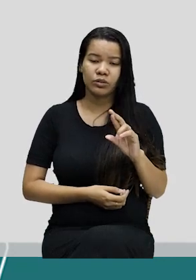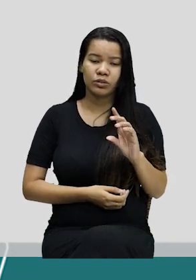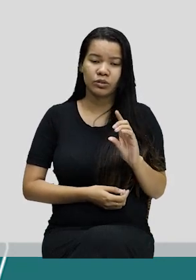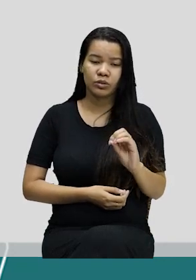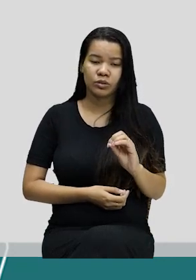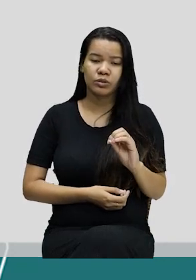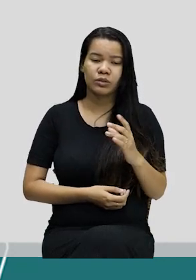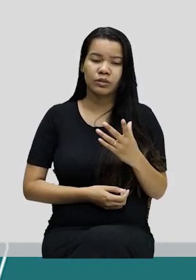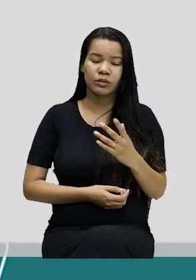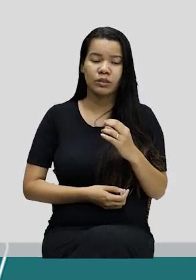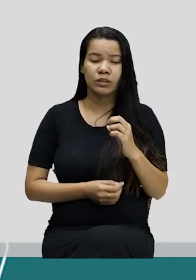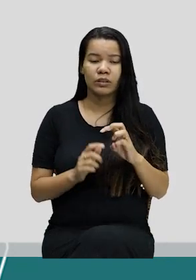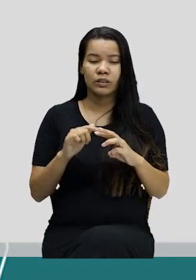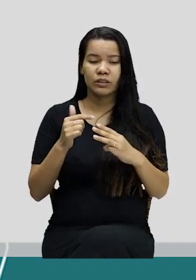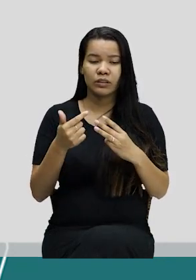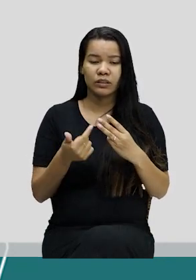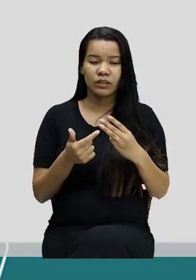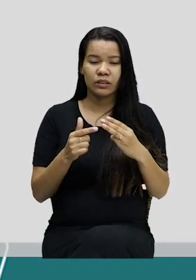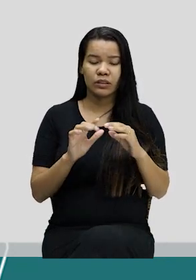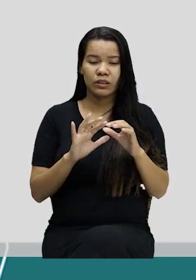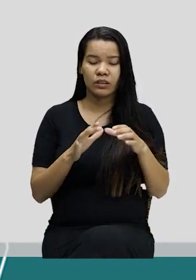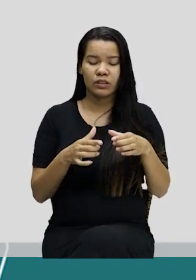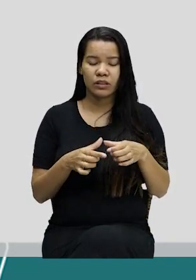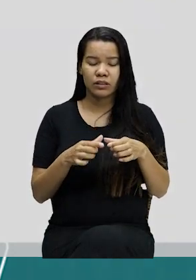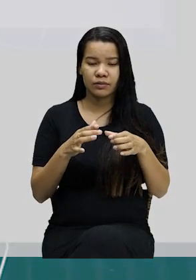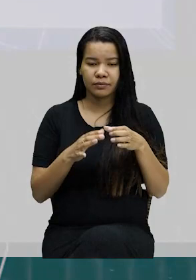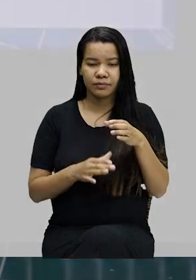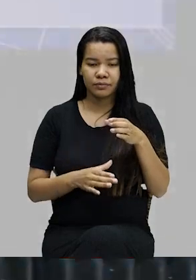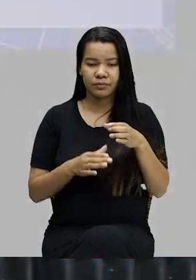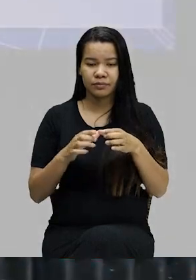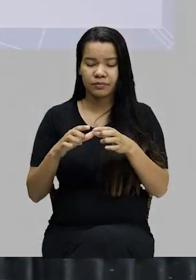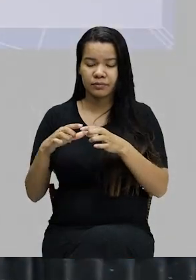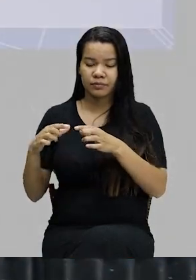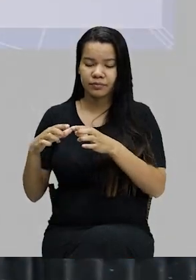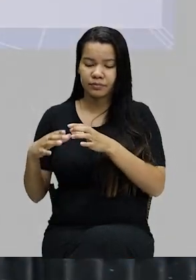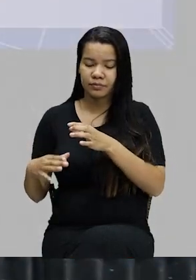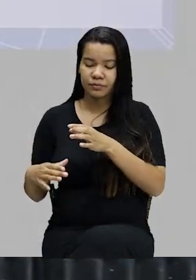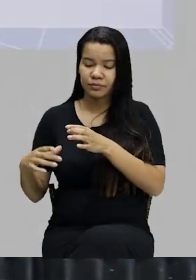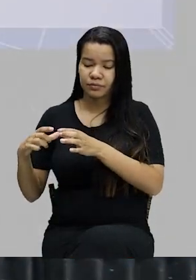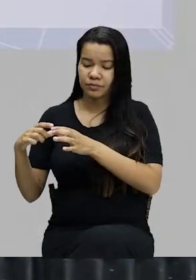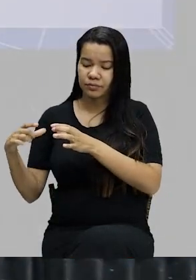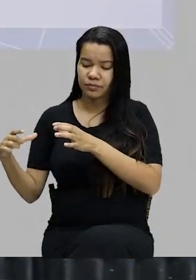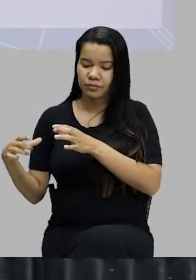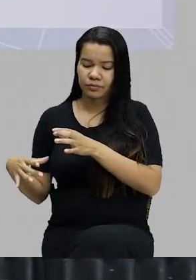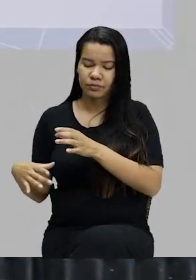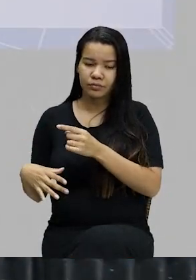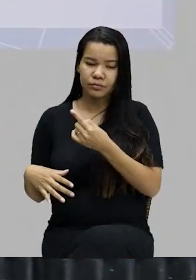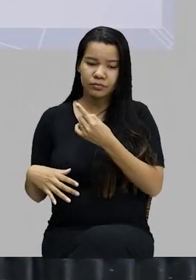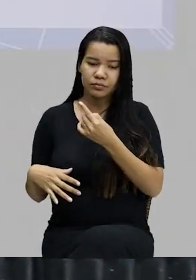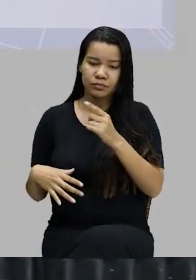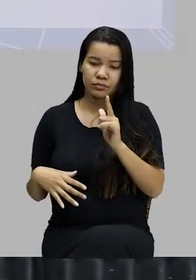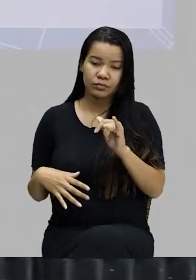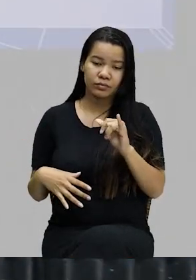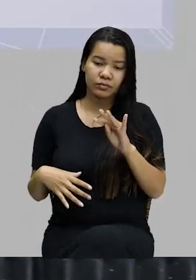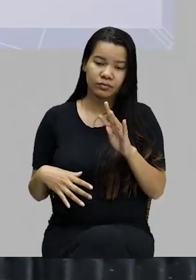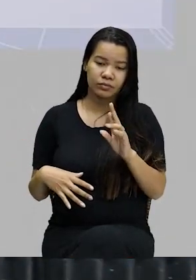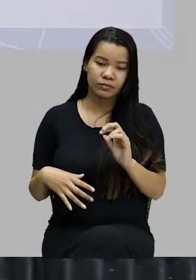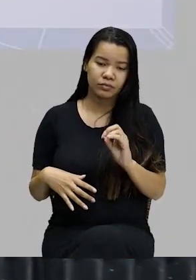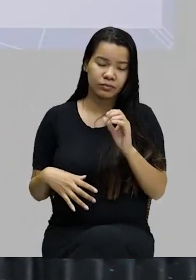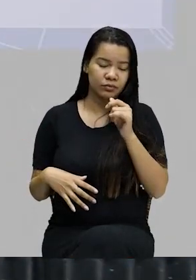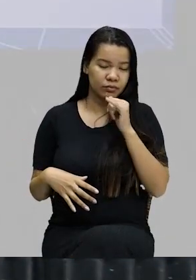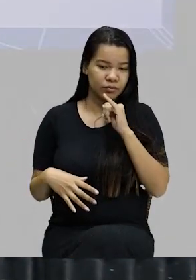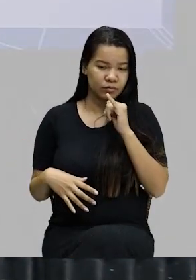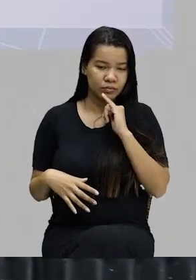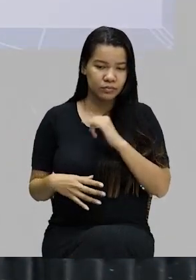de mesmo volume, por exemplo, turminha, 1 litro, contendo respectivamente gás carbônico,